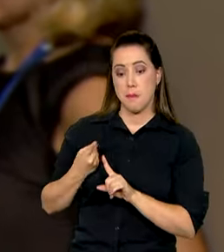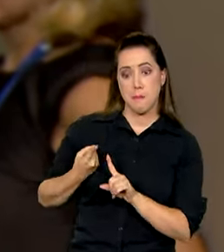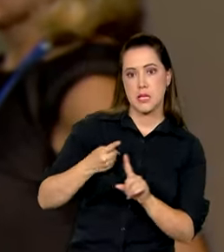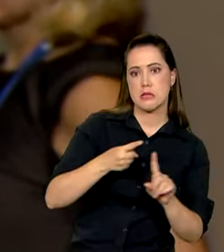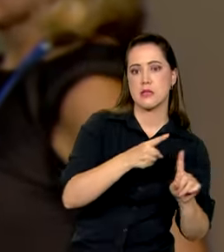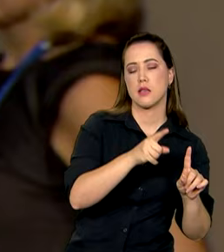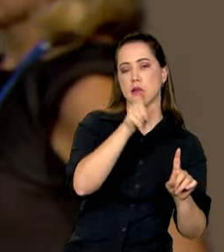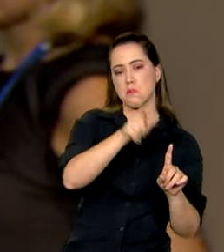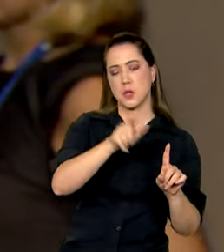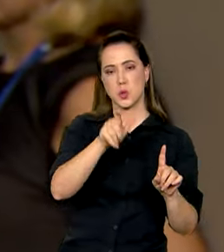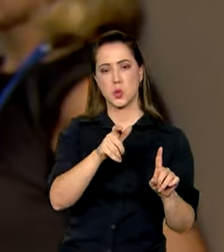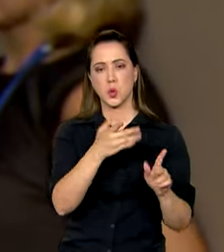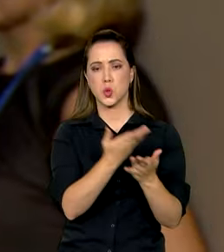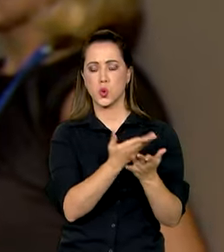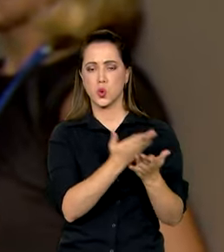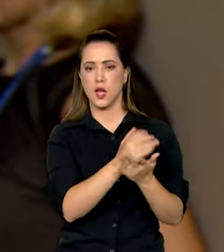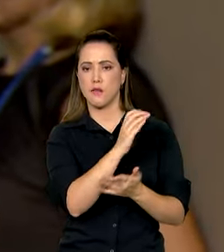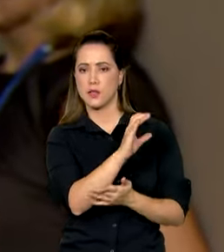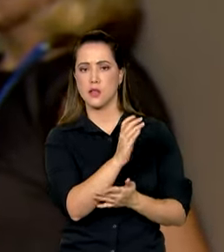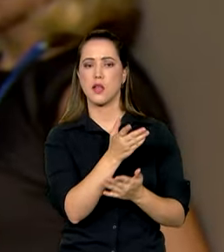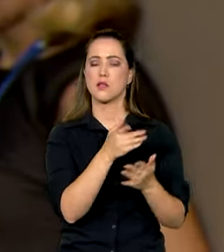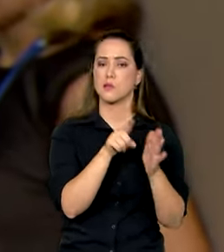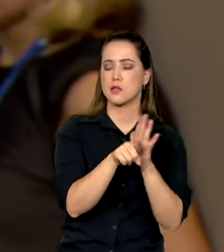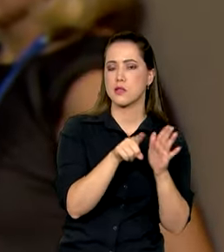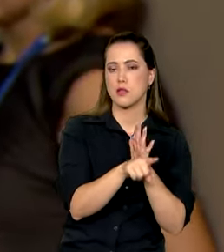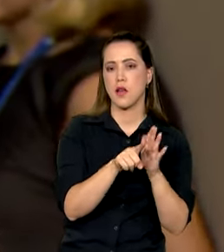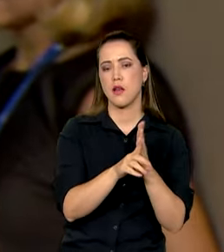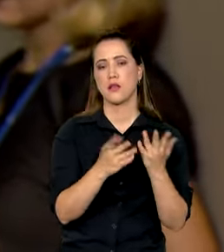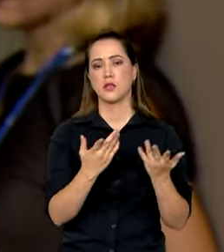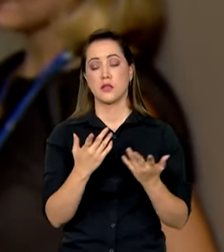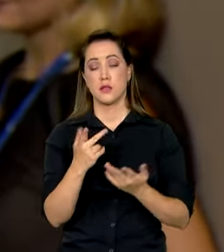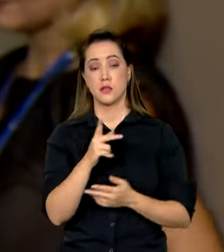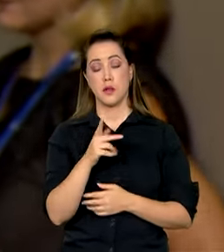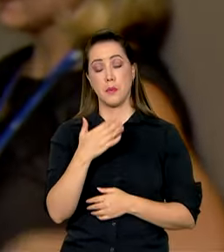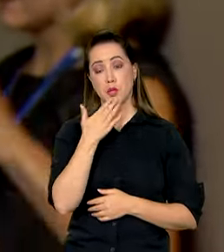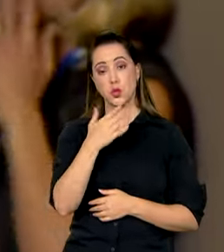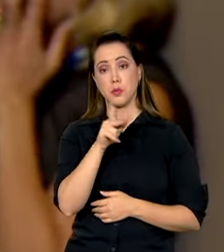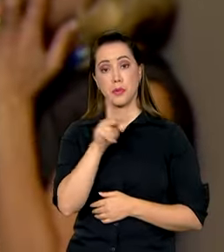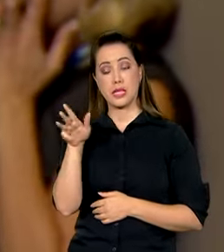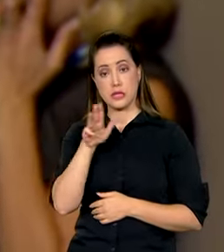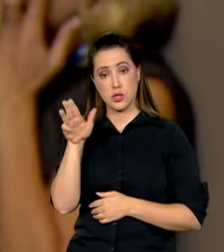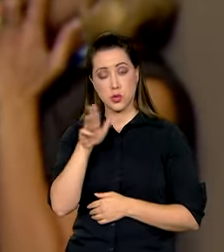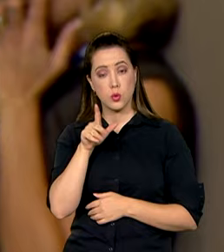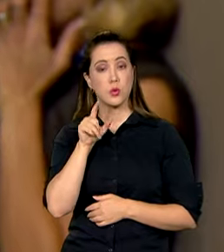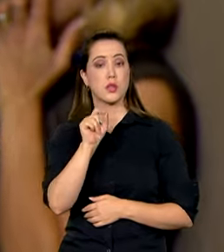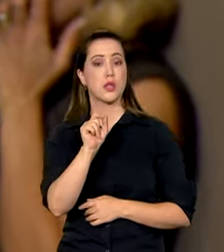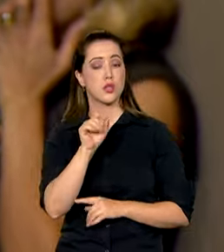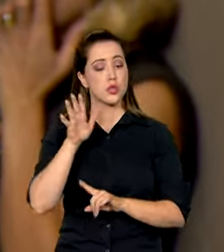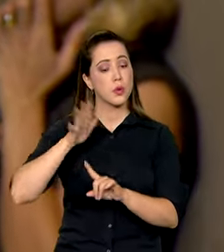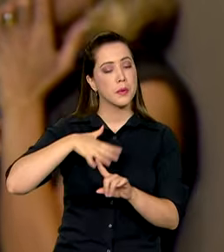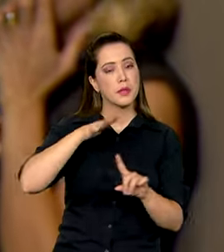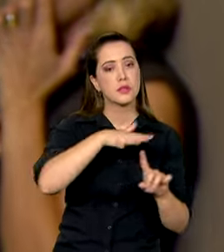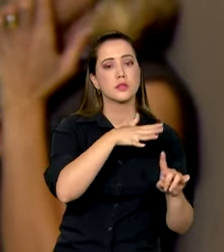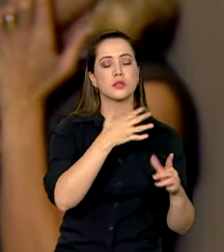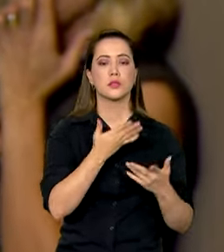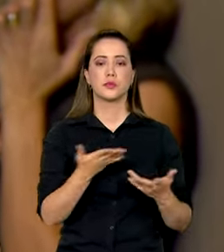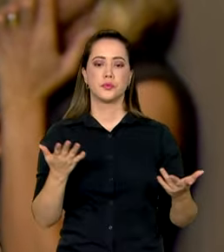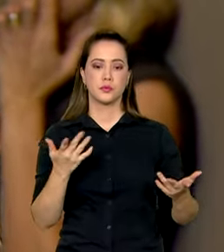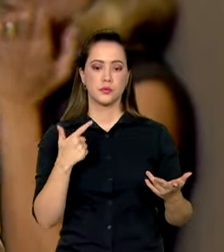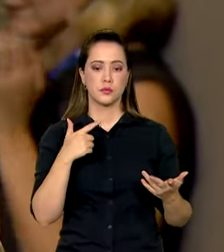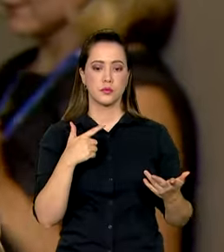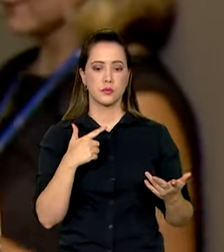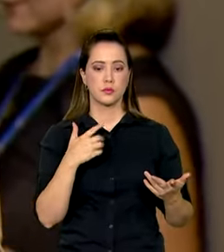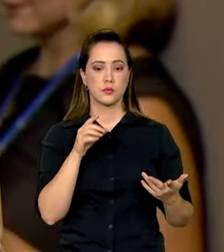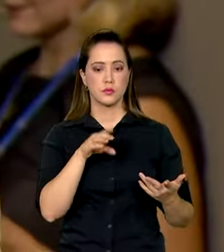cientistas. Uma das primeiras atitudes que eu pedi ao presidente Lula para a gente fazer foi homenagear